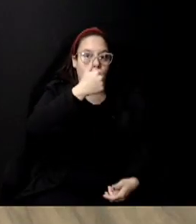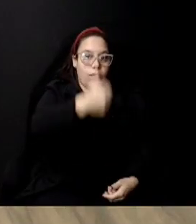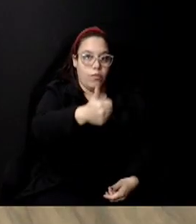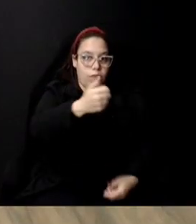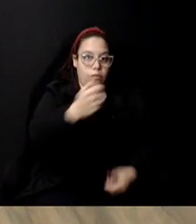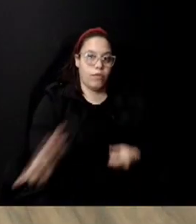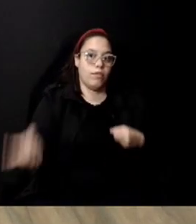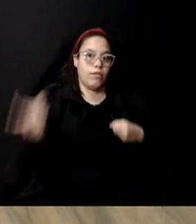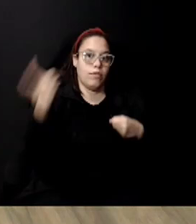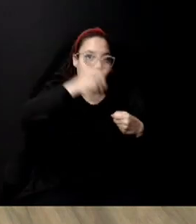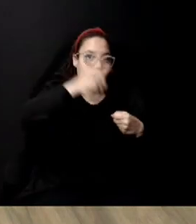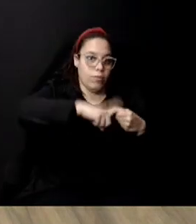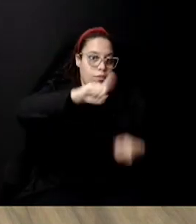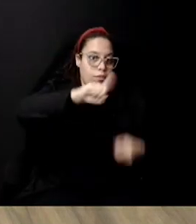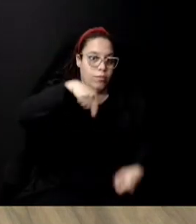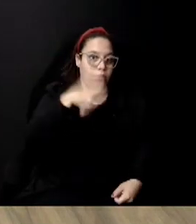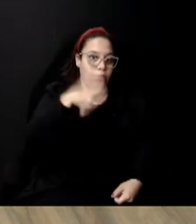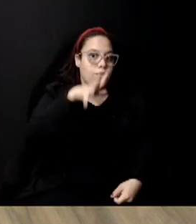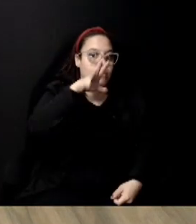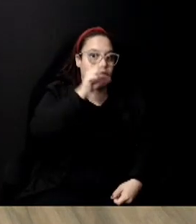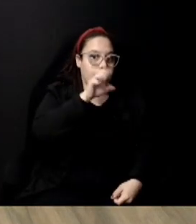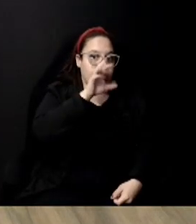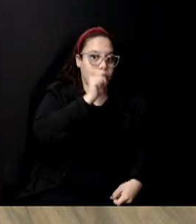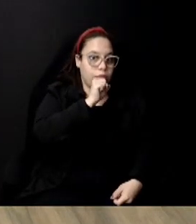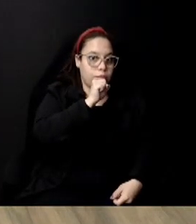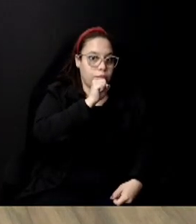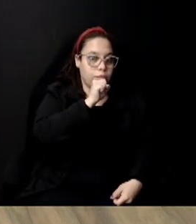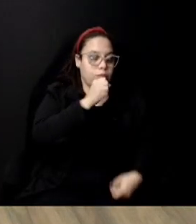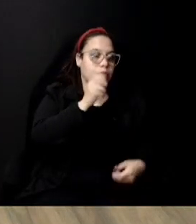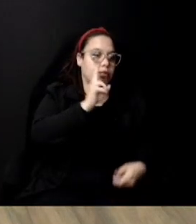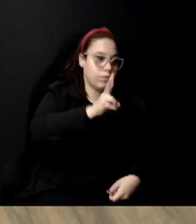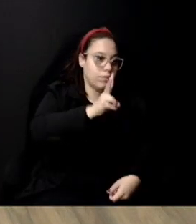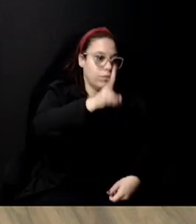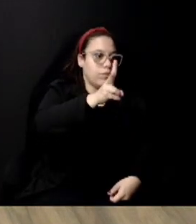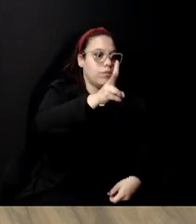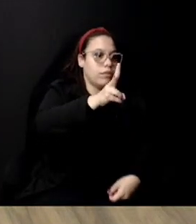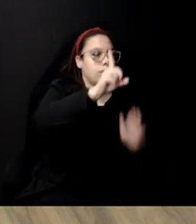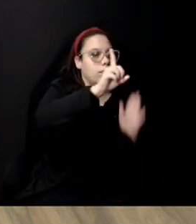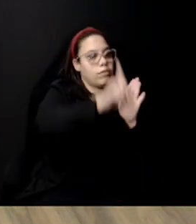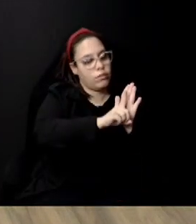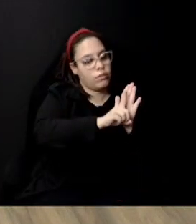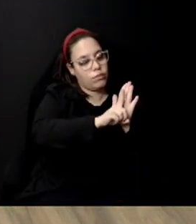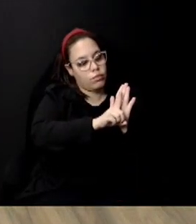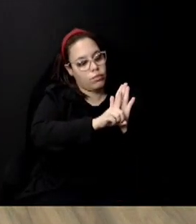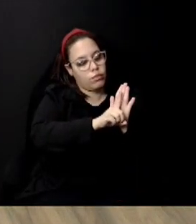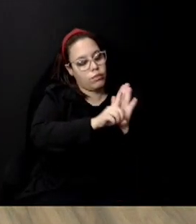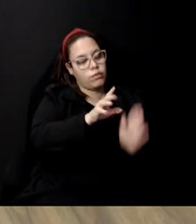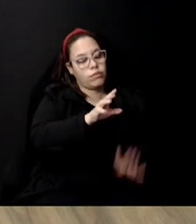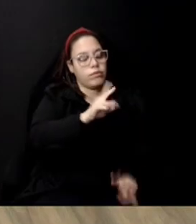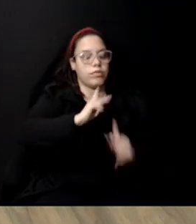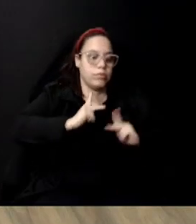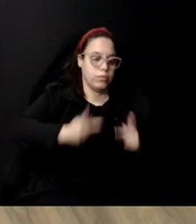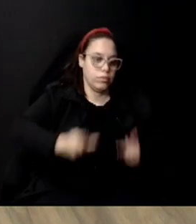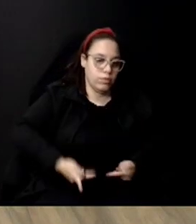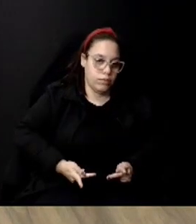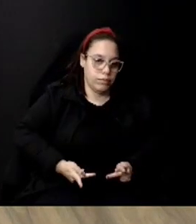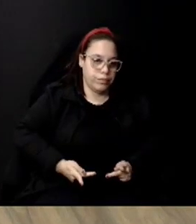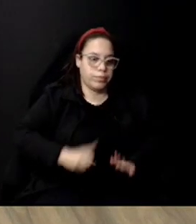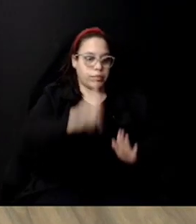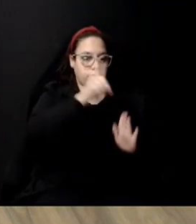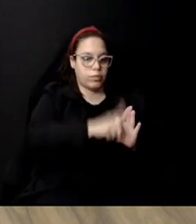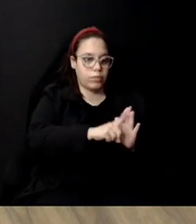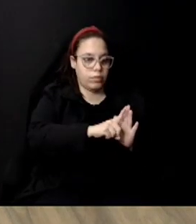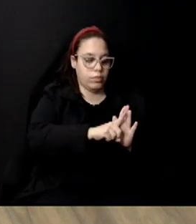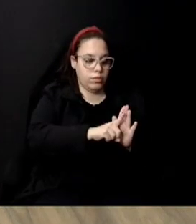no próximo sábado para continuar falando sobre direitos humanos, direito internacional